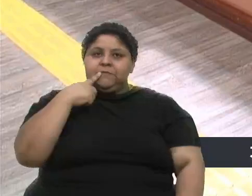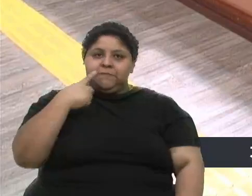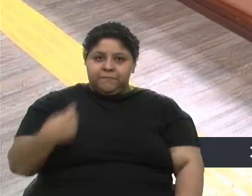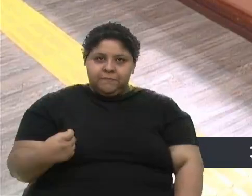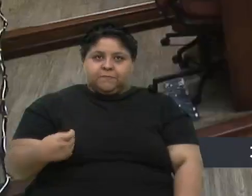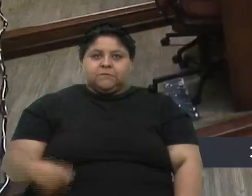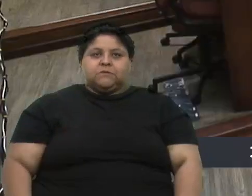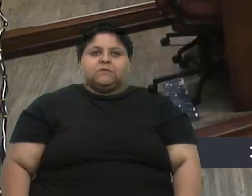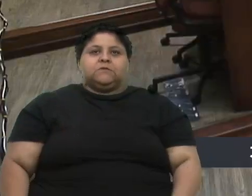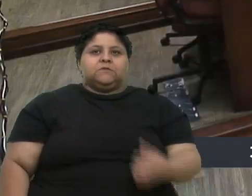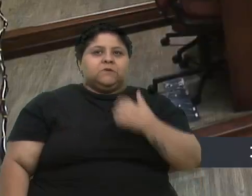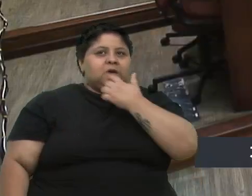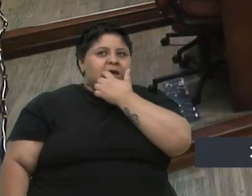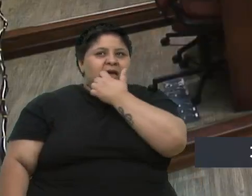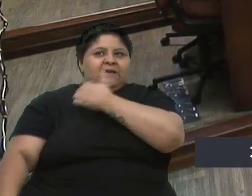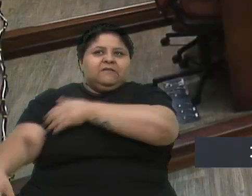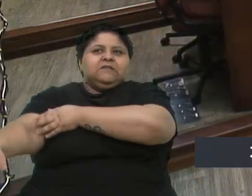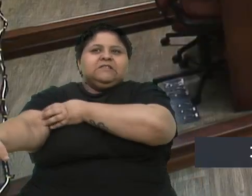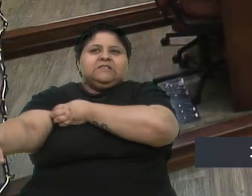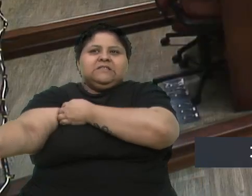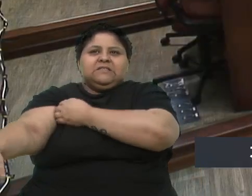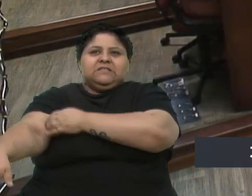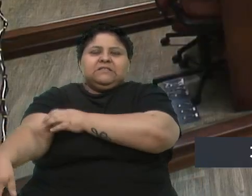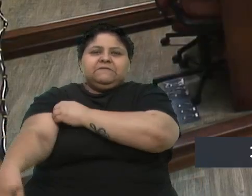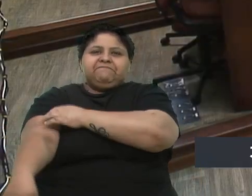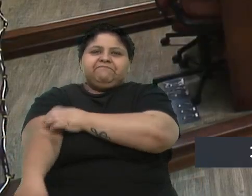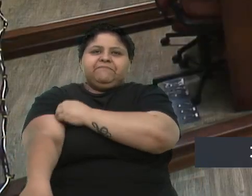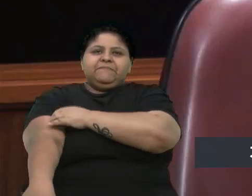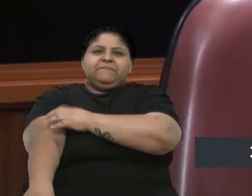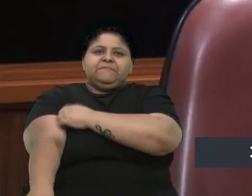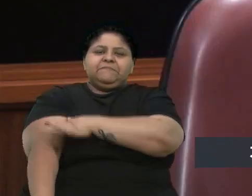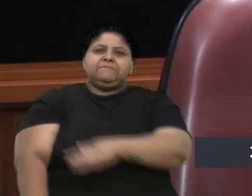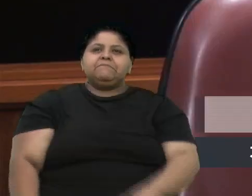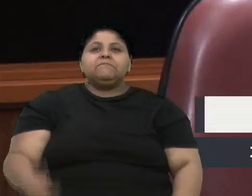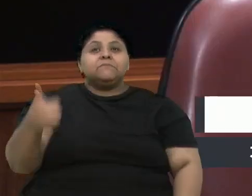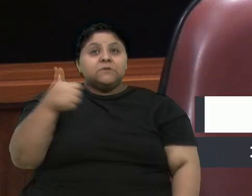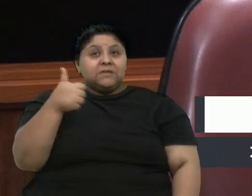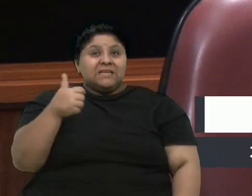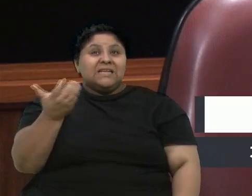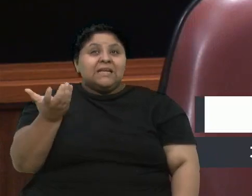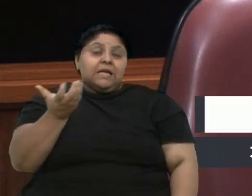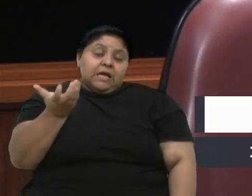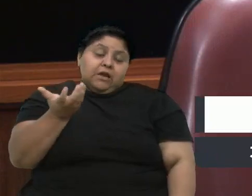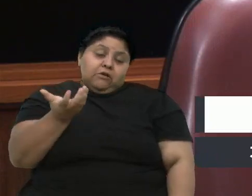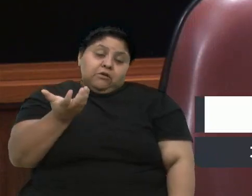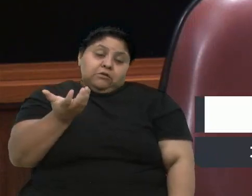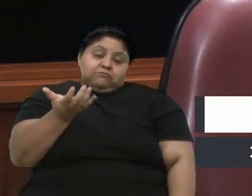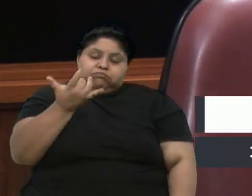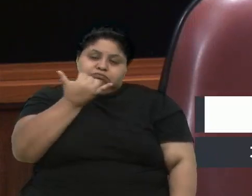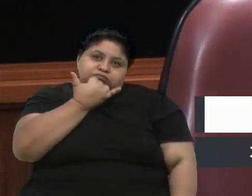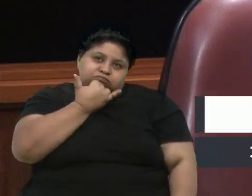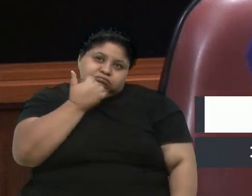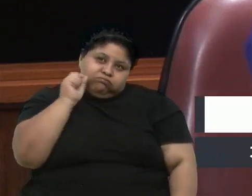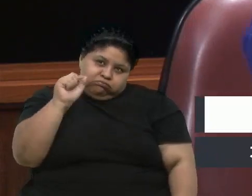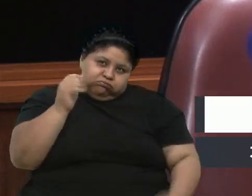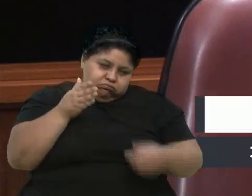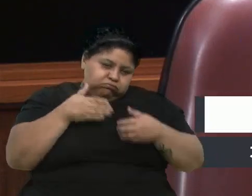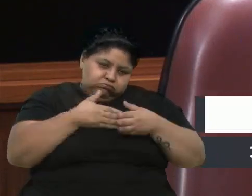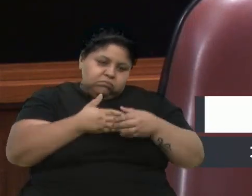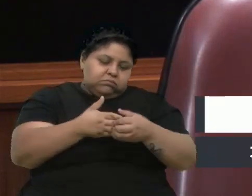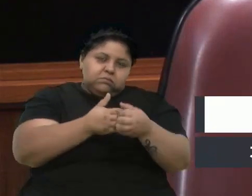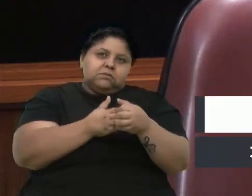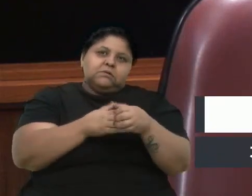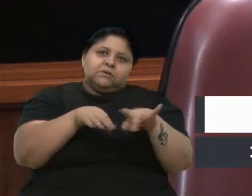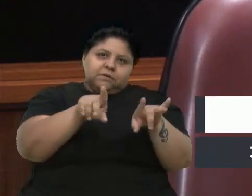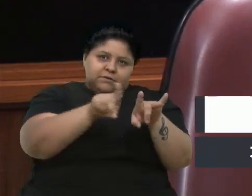Lei. Peço a palavra, nobre presidente. Peço a palavra. Primeiro, eu quero pedir desculpa, né, a quem nos acompanha e,